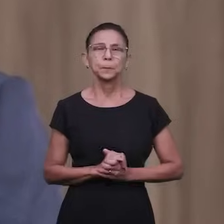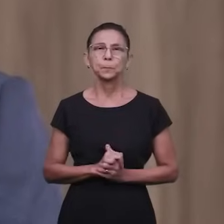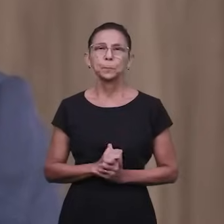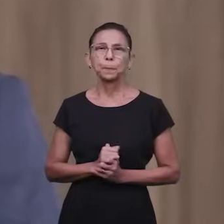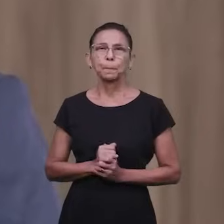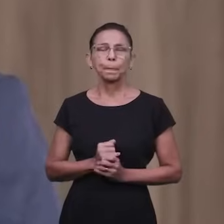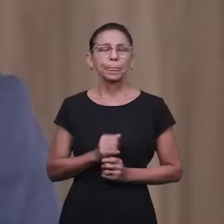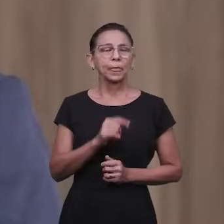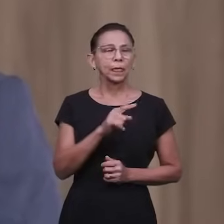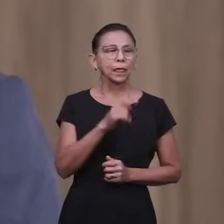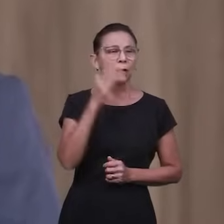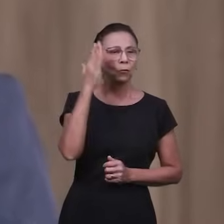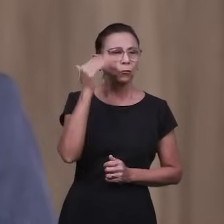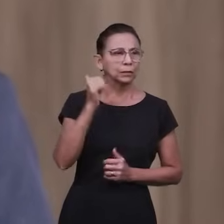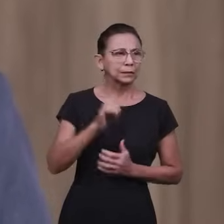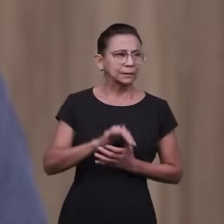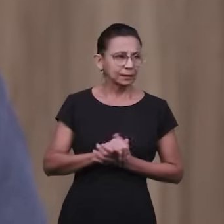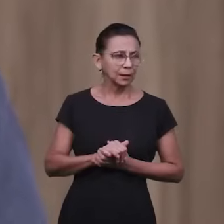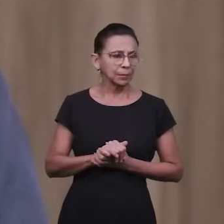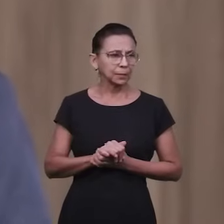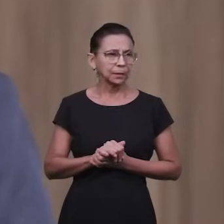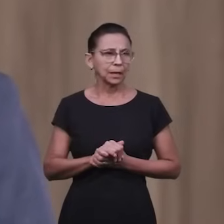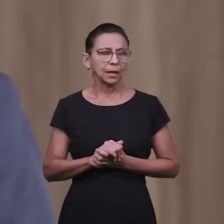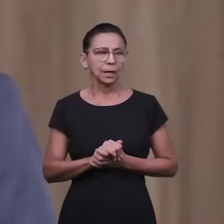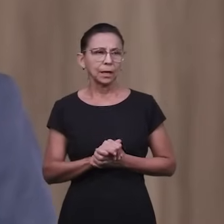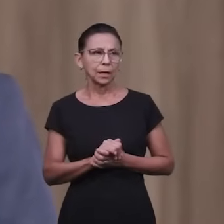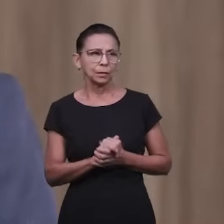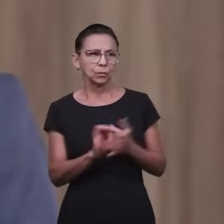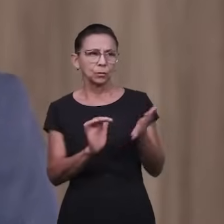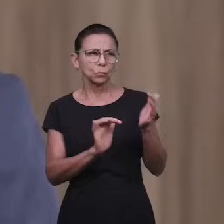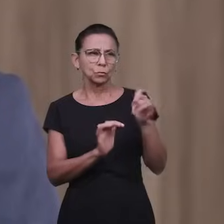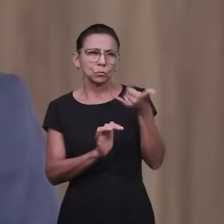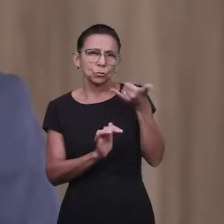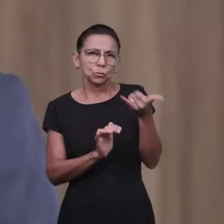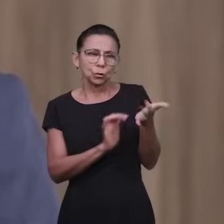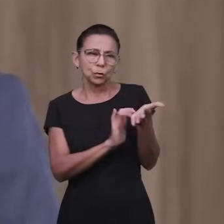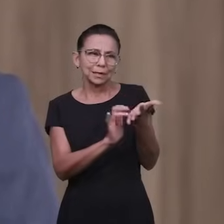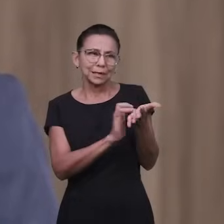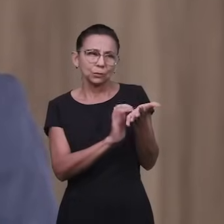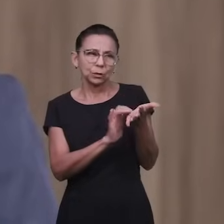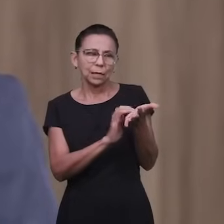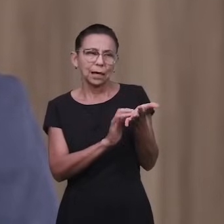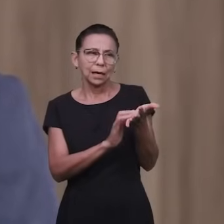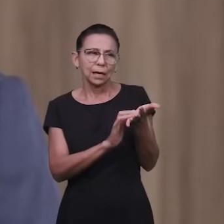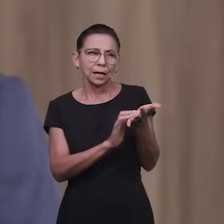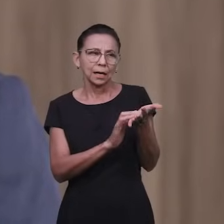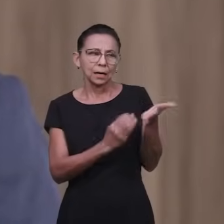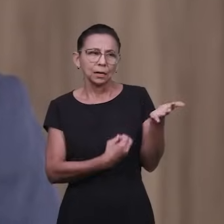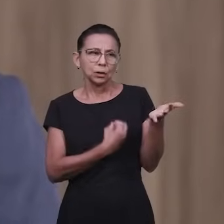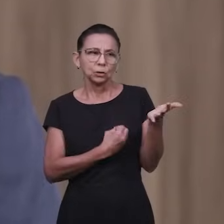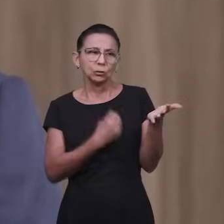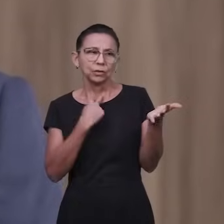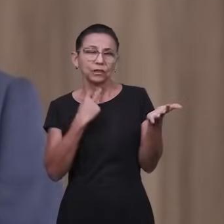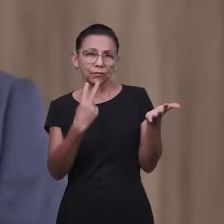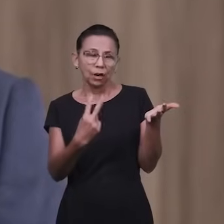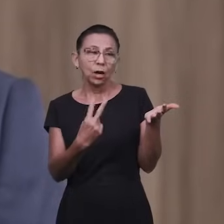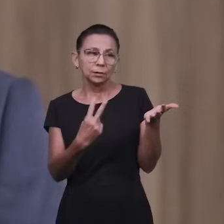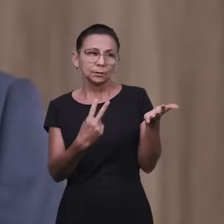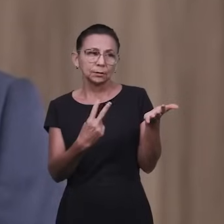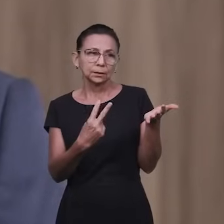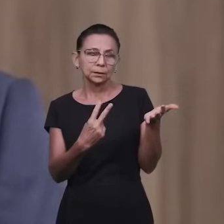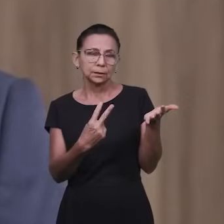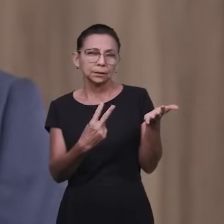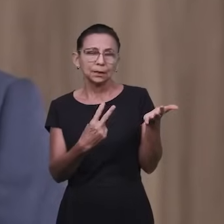eu ajudei ela a instruir, que ela também não tinha essa orientação no momento, e ela colocou, e eu falei assim, agora chega com esse telefone e coloca perto